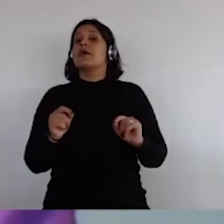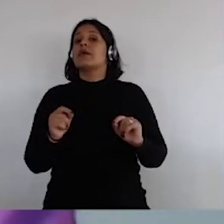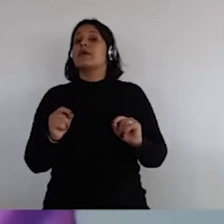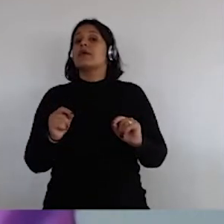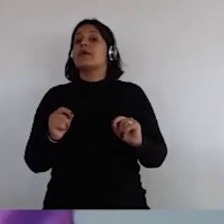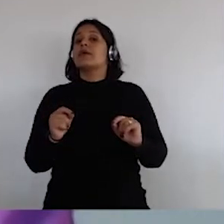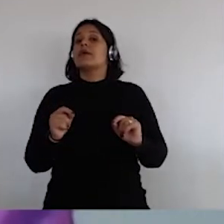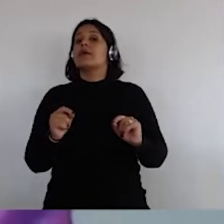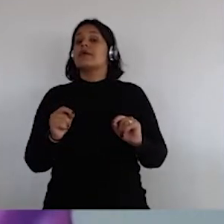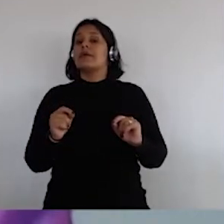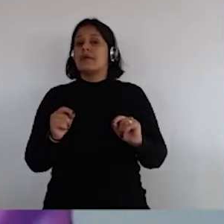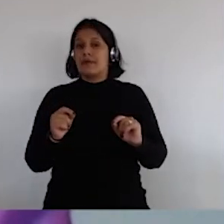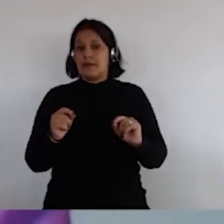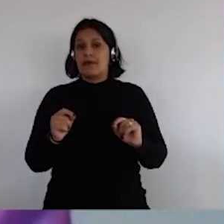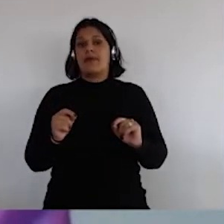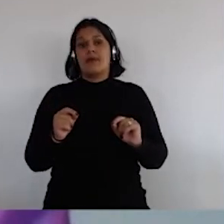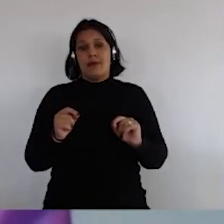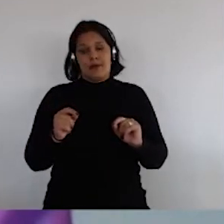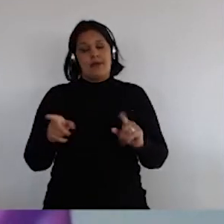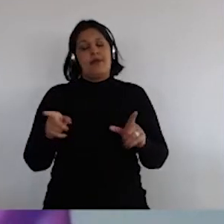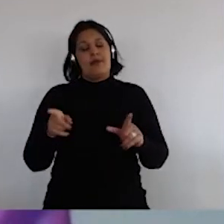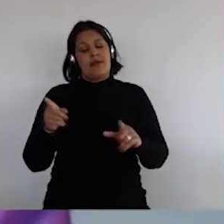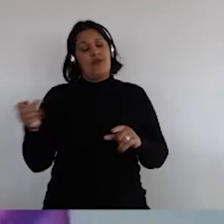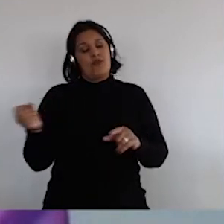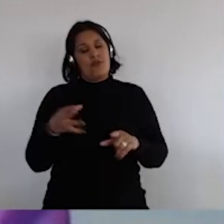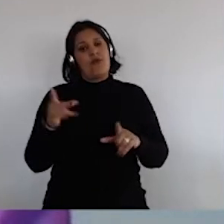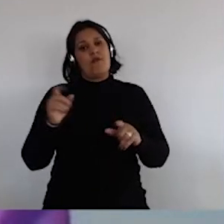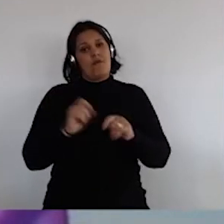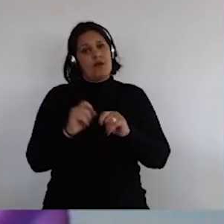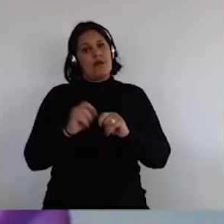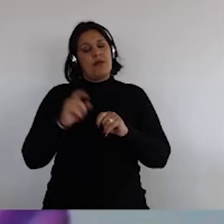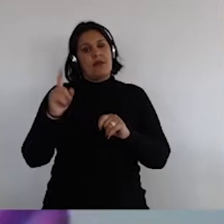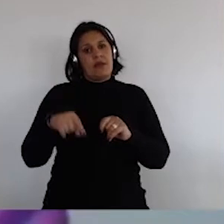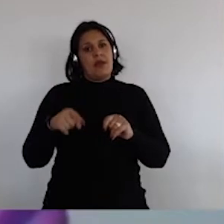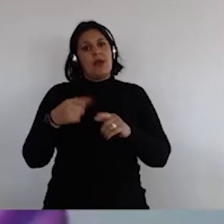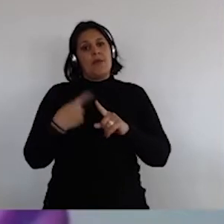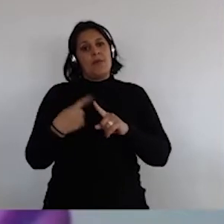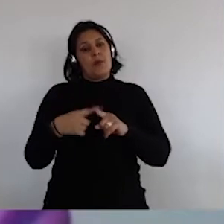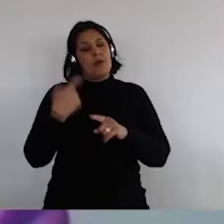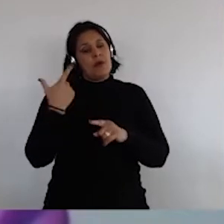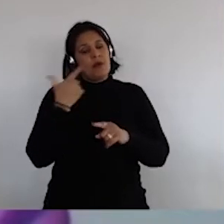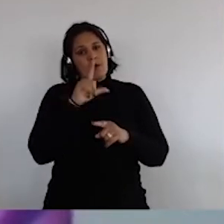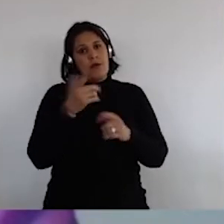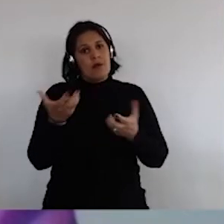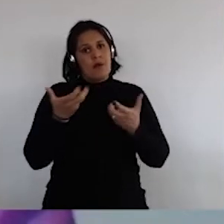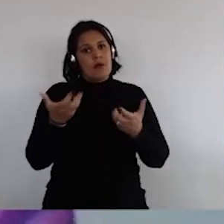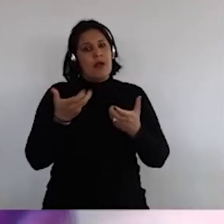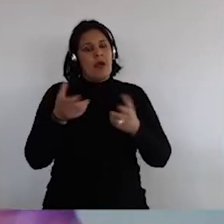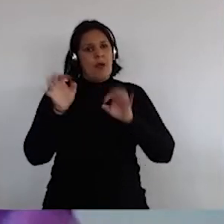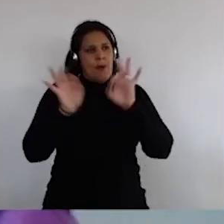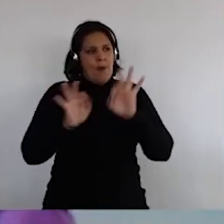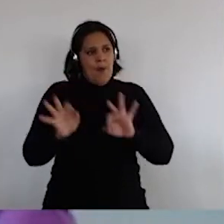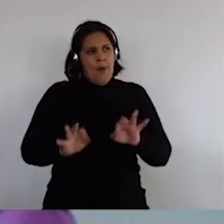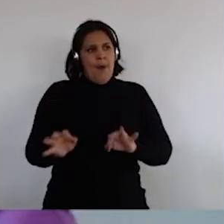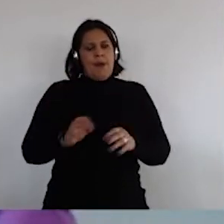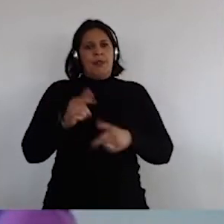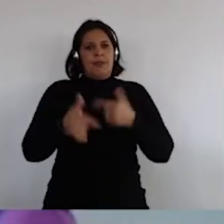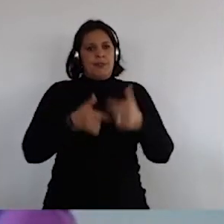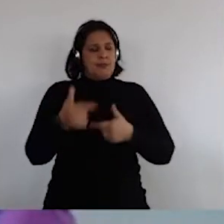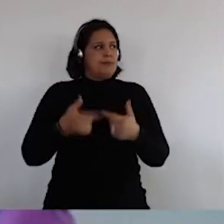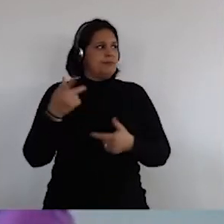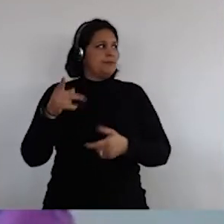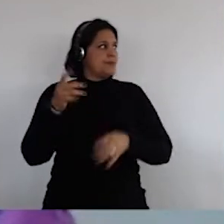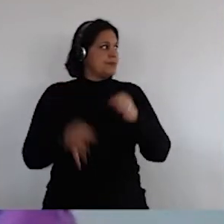mesmo tempo, uniformizar o funcionamento dos serviços judiciários, com o objetivo de prevenir